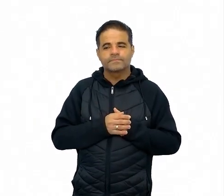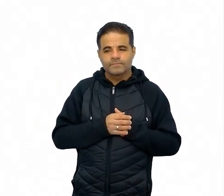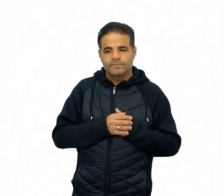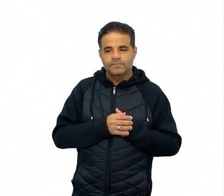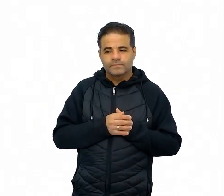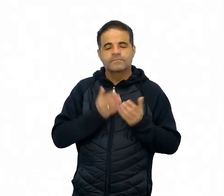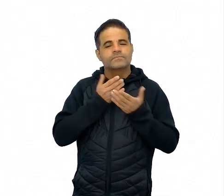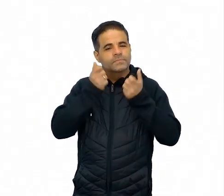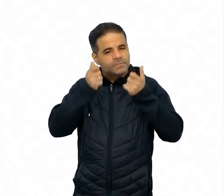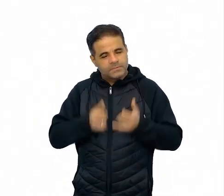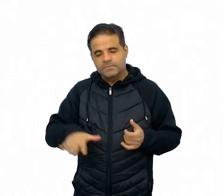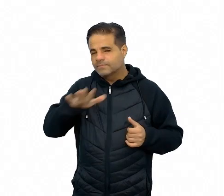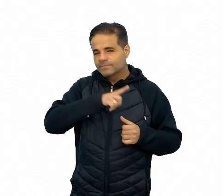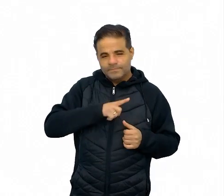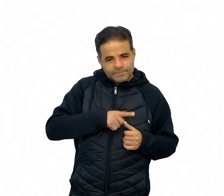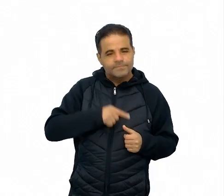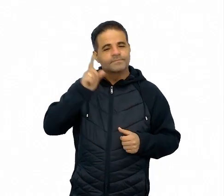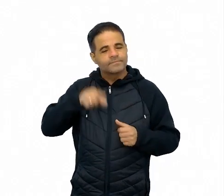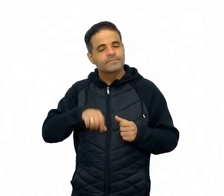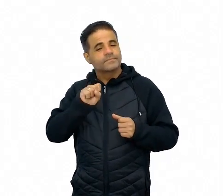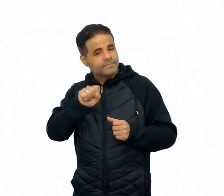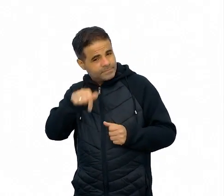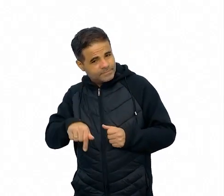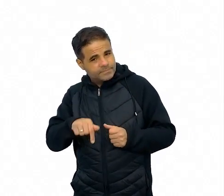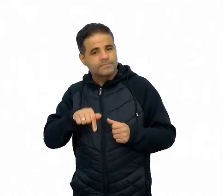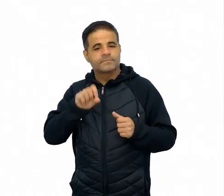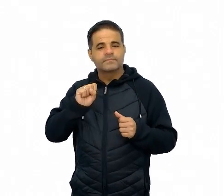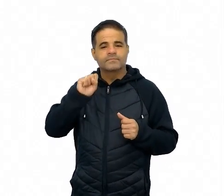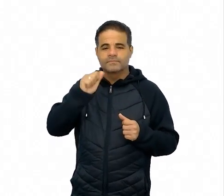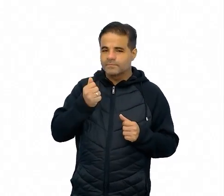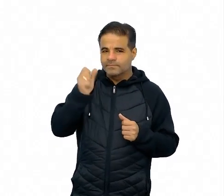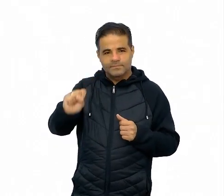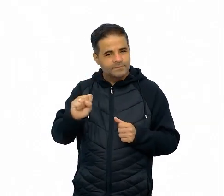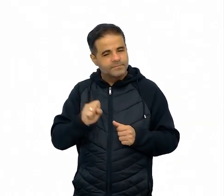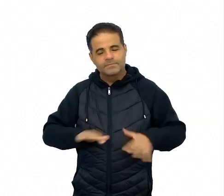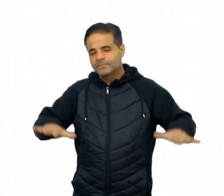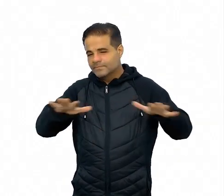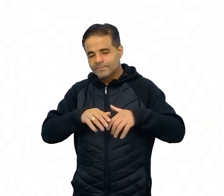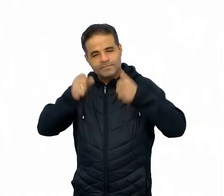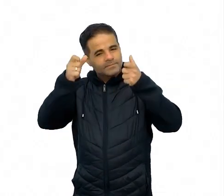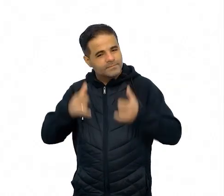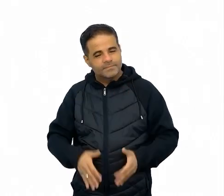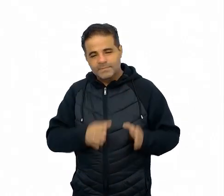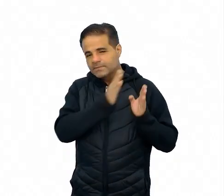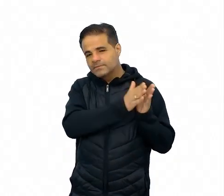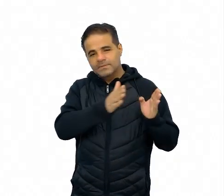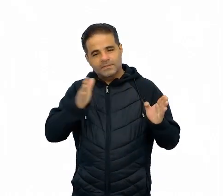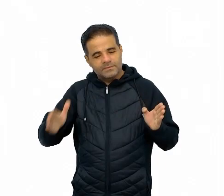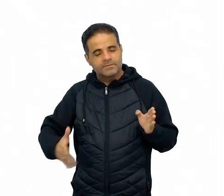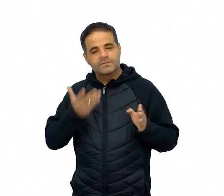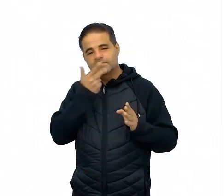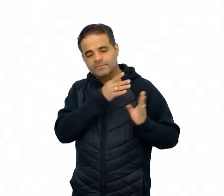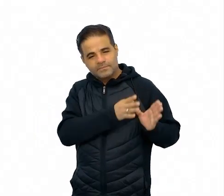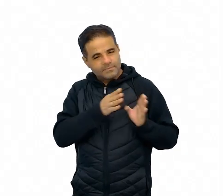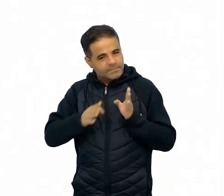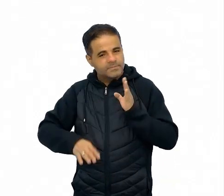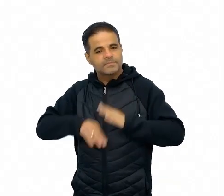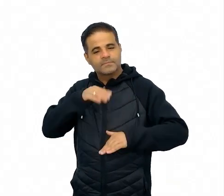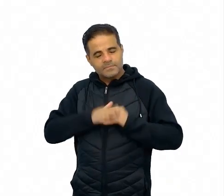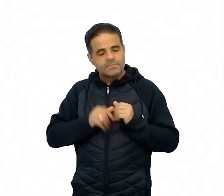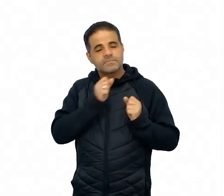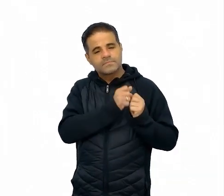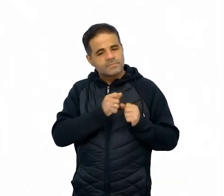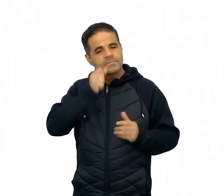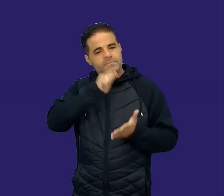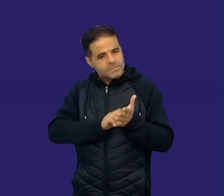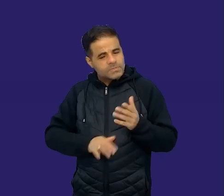os cadernos aí 7 e 8, para que a gente possa... Os cadernos não, me desculpem, as sequências de atividades 7 e 8, para que a